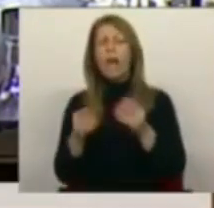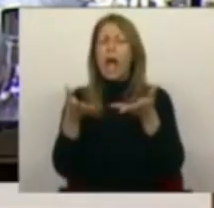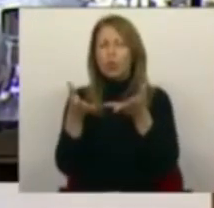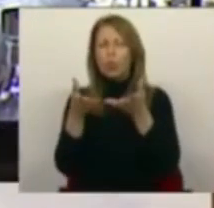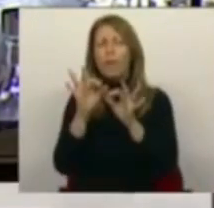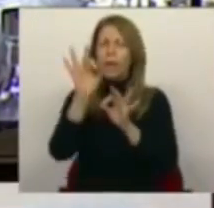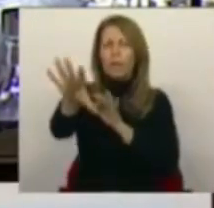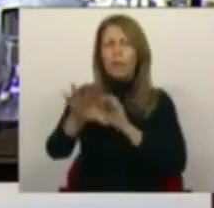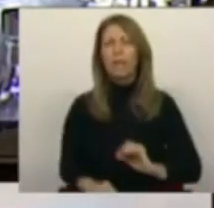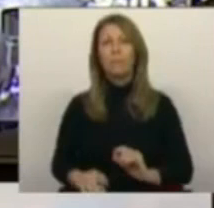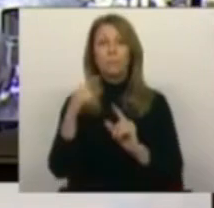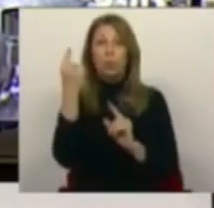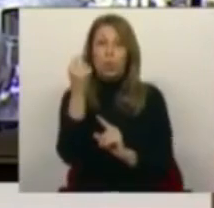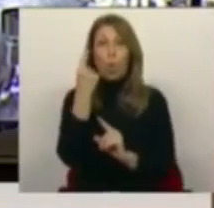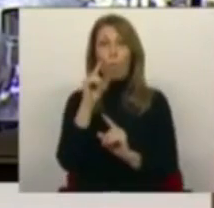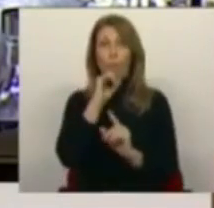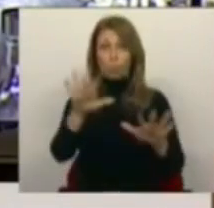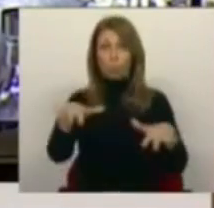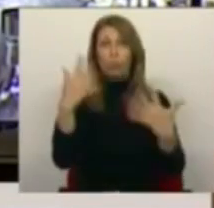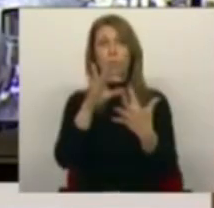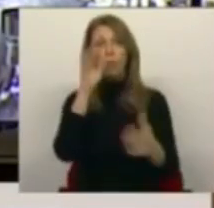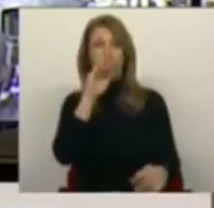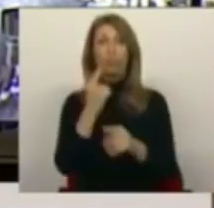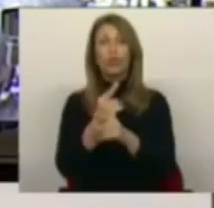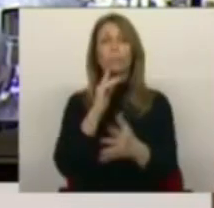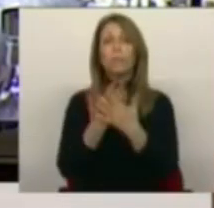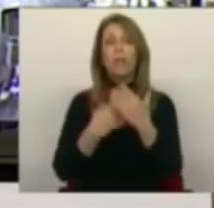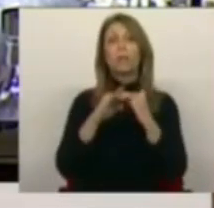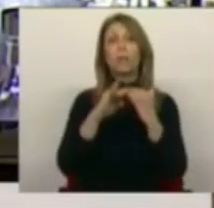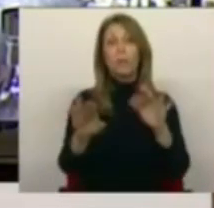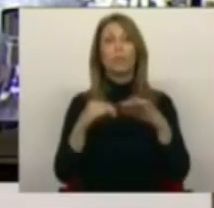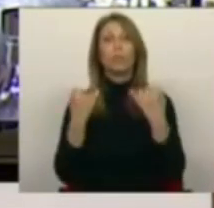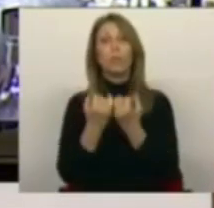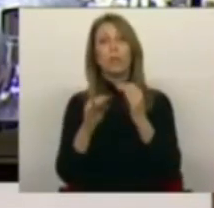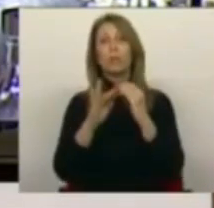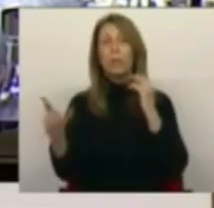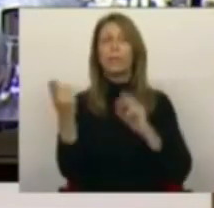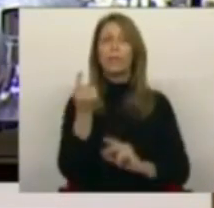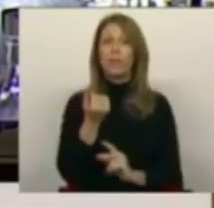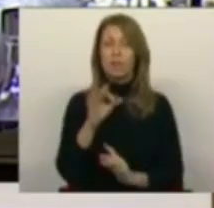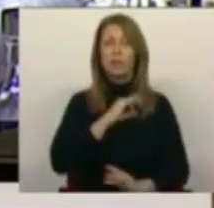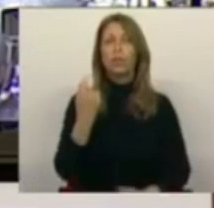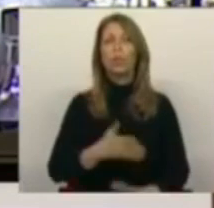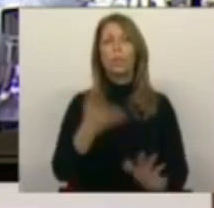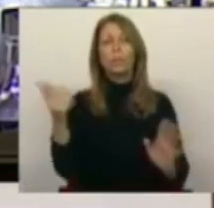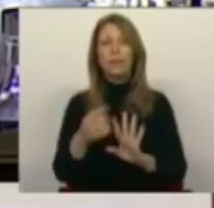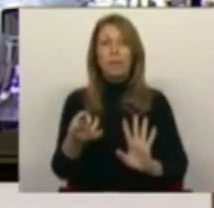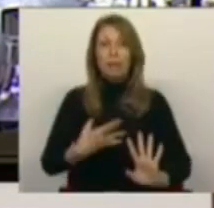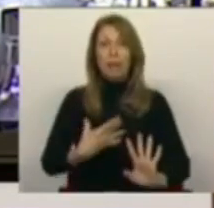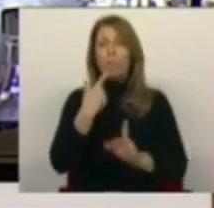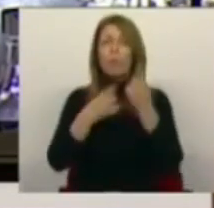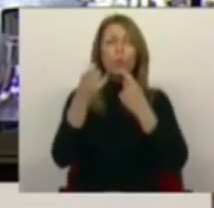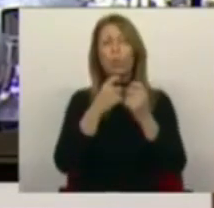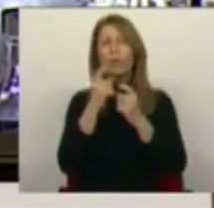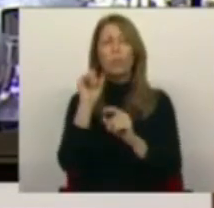destas hipóteses é que, simultaneamente, contribui para a sustentabilidade social e para a sustentabilidade financeira. Sr. Presidente, uma tolerância aqui, se uma pergunta muito